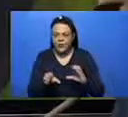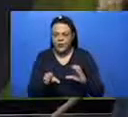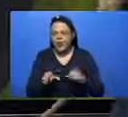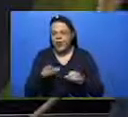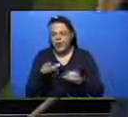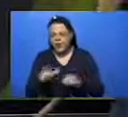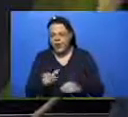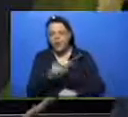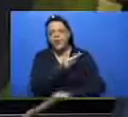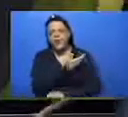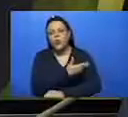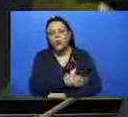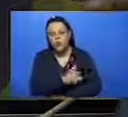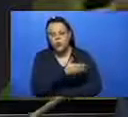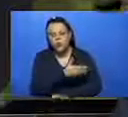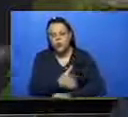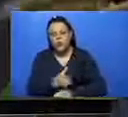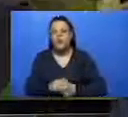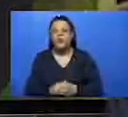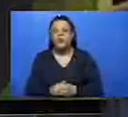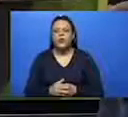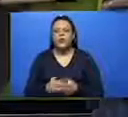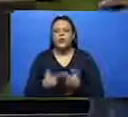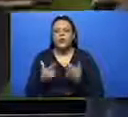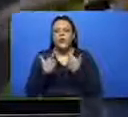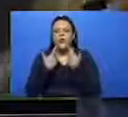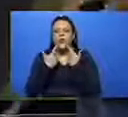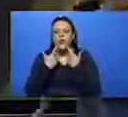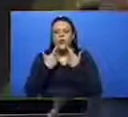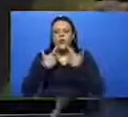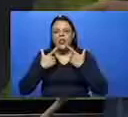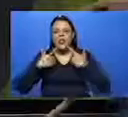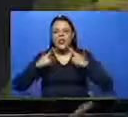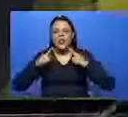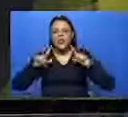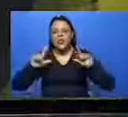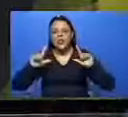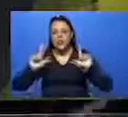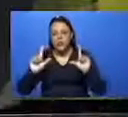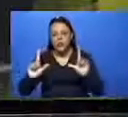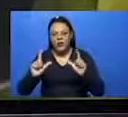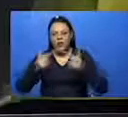com a linguagem. Setor circular.